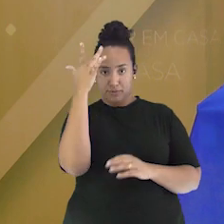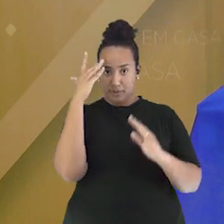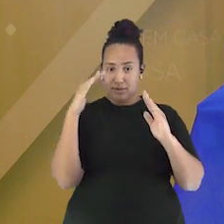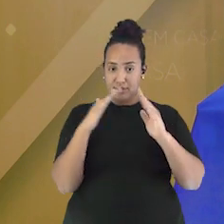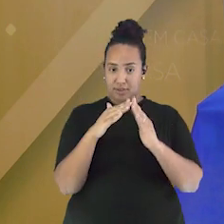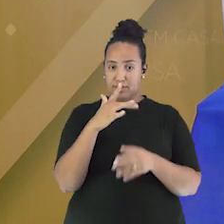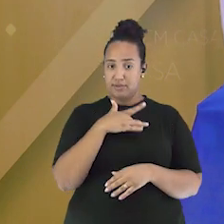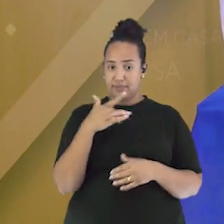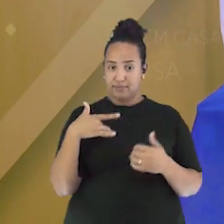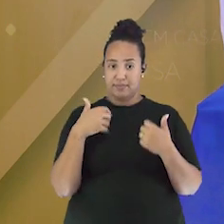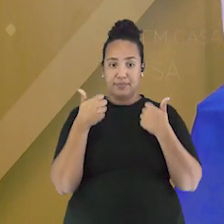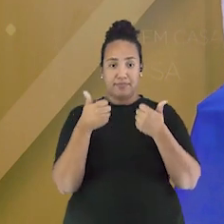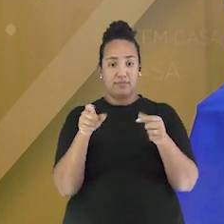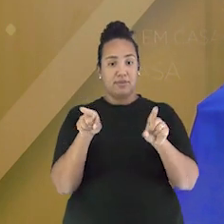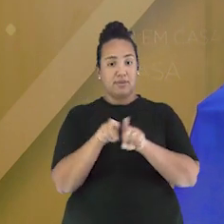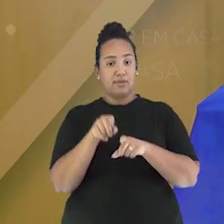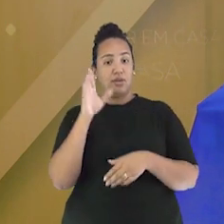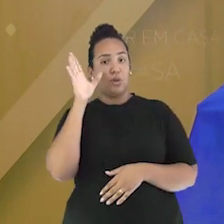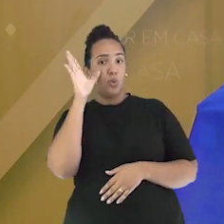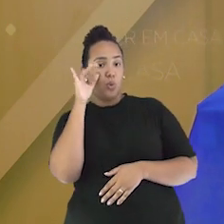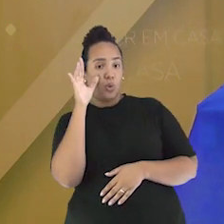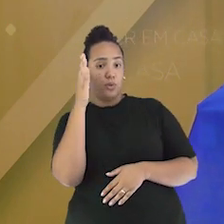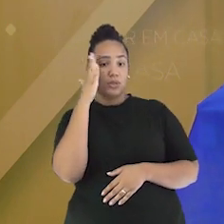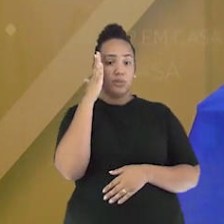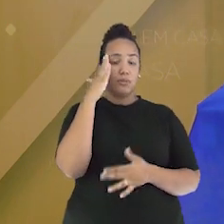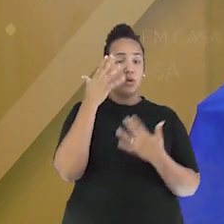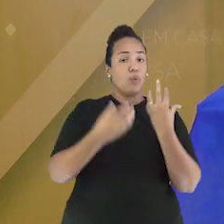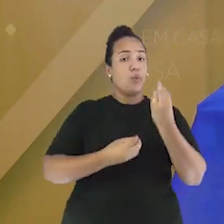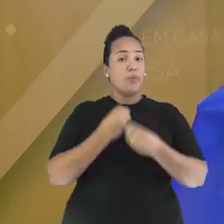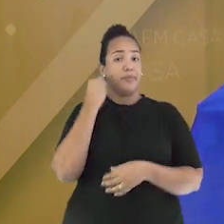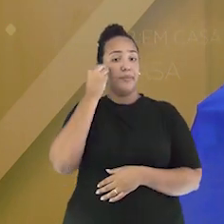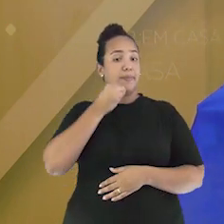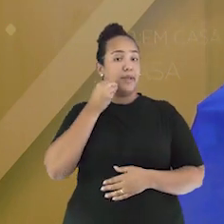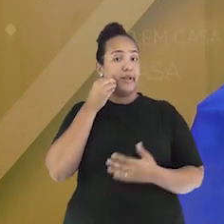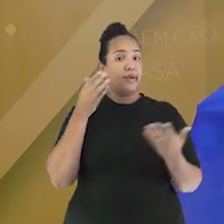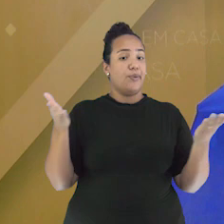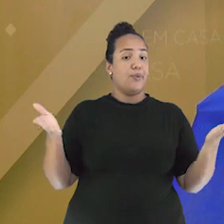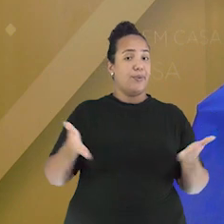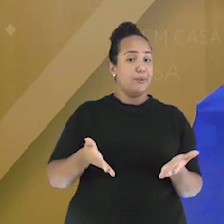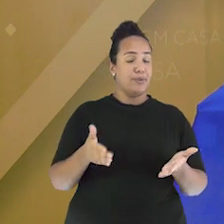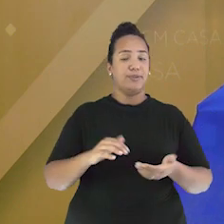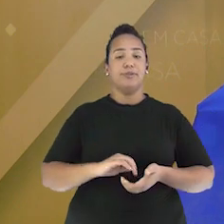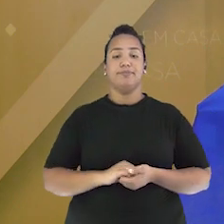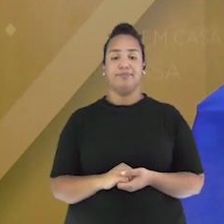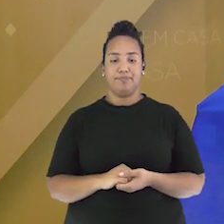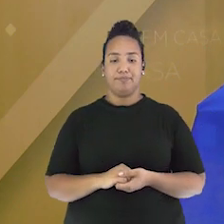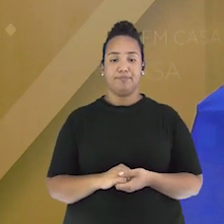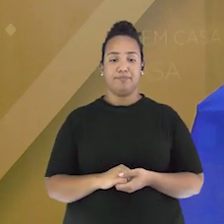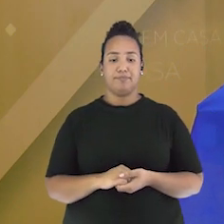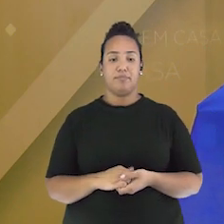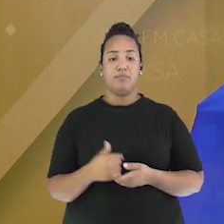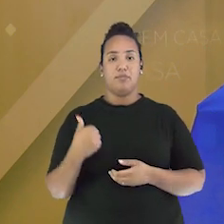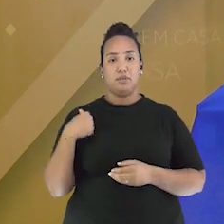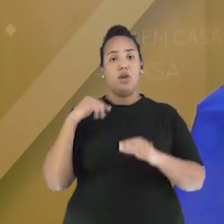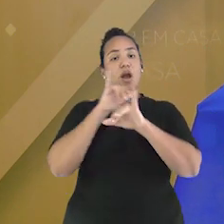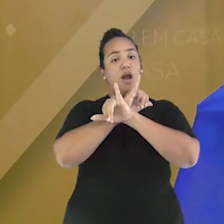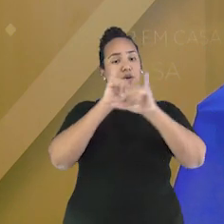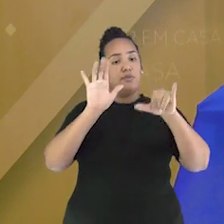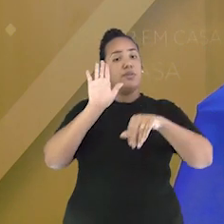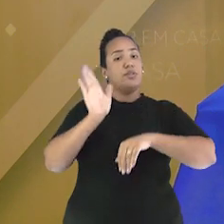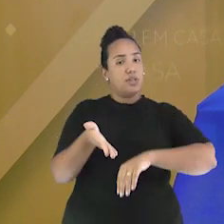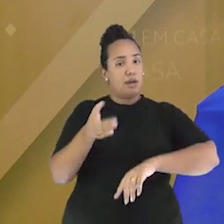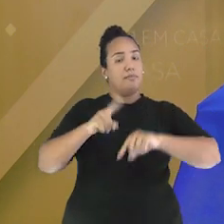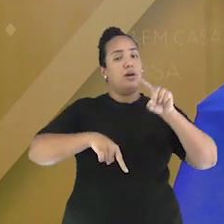está bem e com certeza curiosos para saber sobre o nosso experimento de hoje. Eu avisei sobre